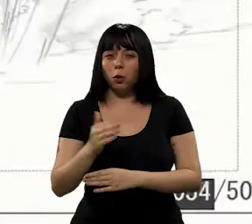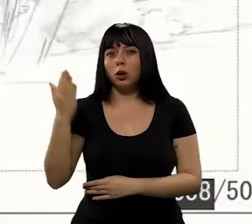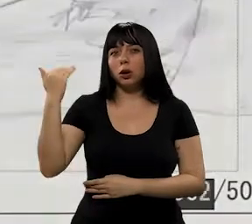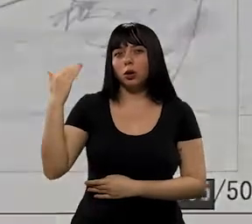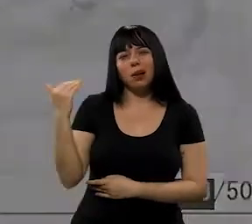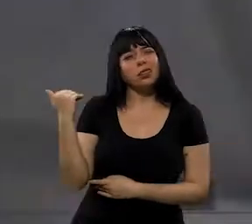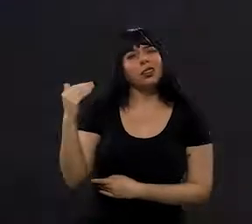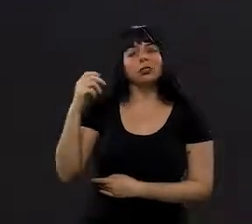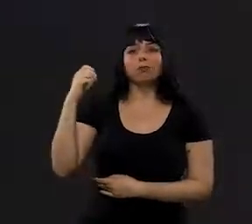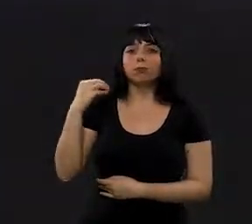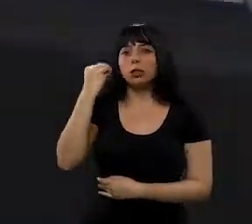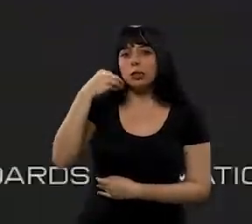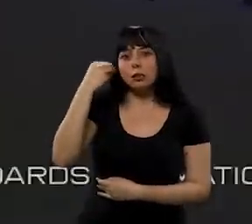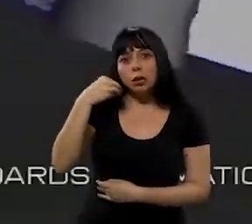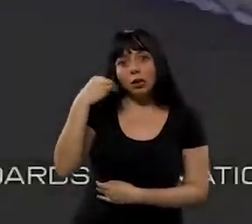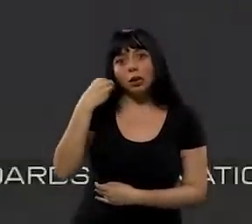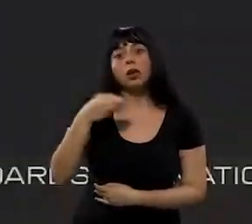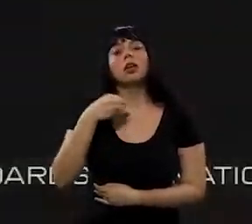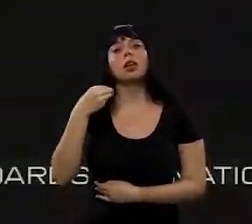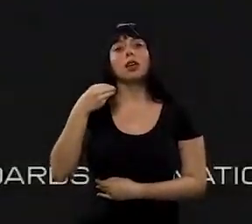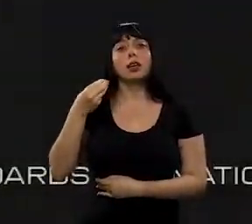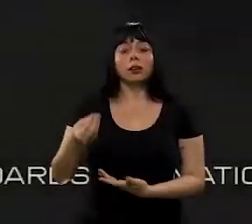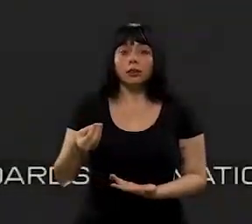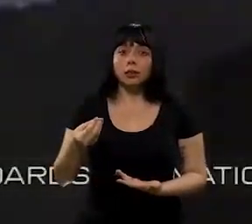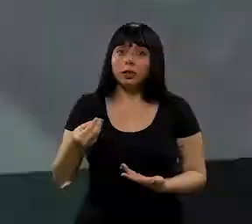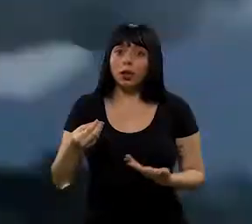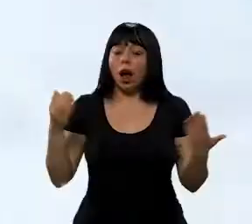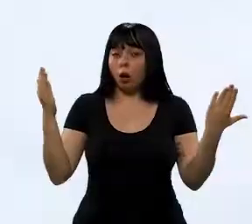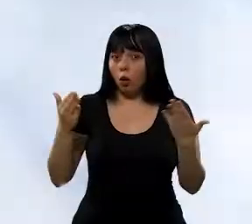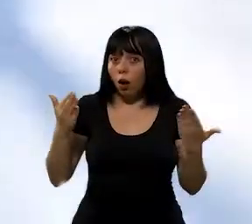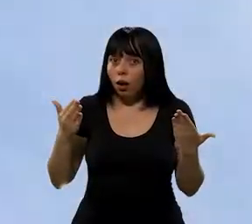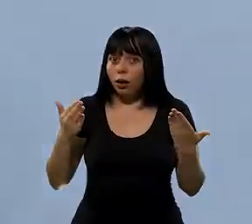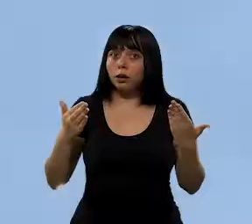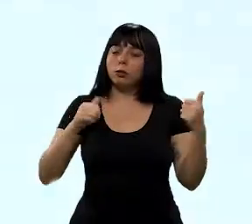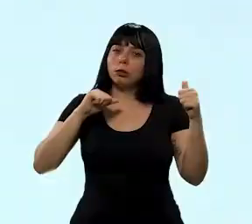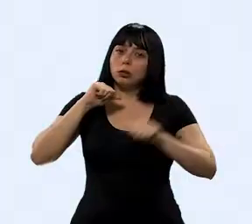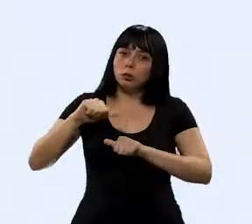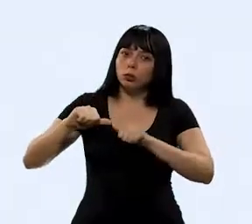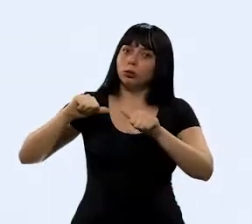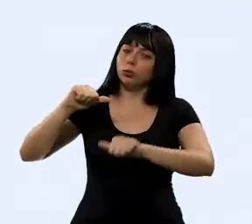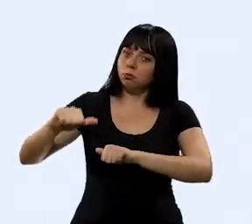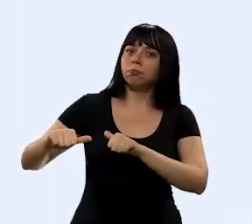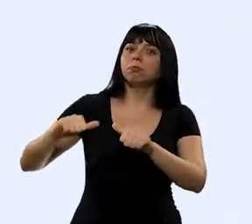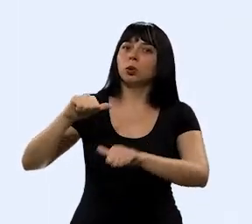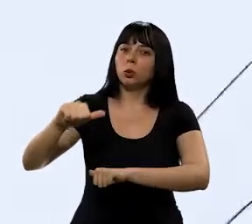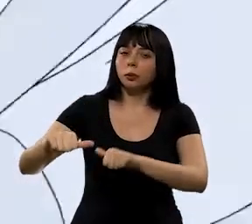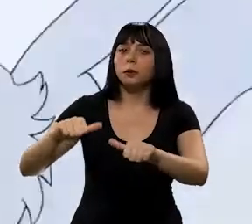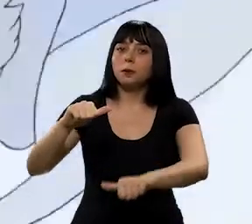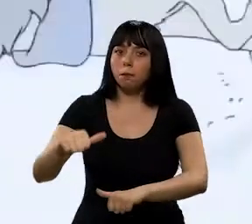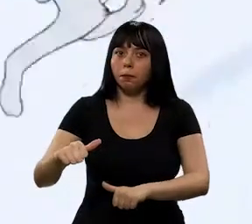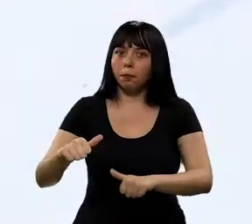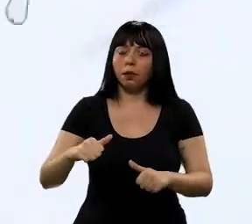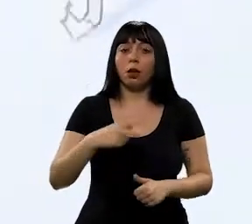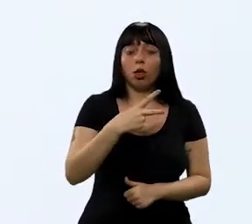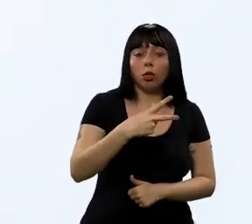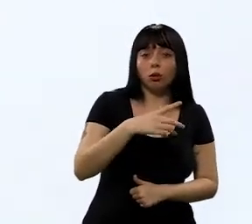a experimentações de animadores fora do grande mercado, estão, aos poucos, se mostrando um grande modelo de negócio. A mescla de